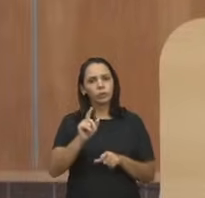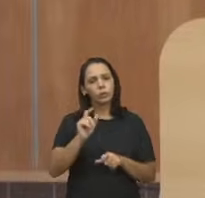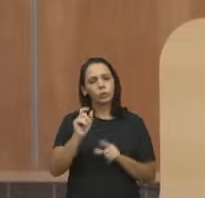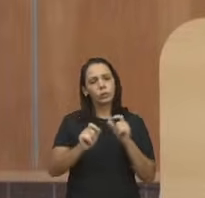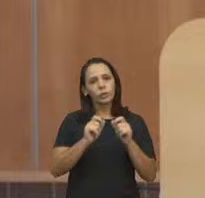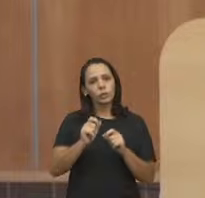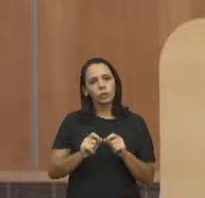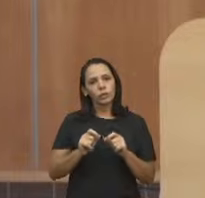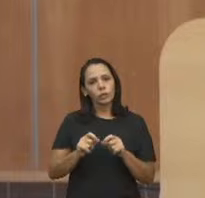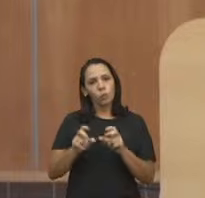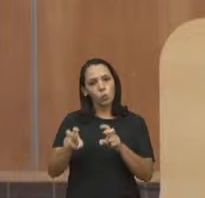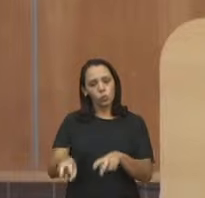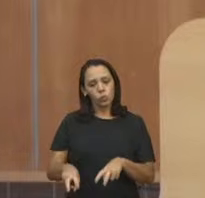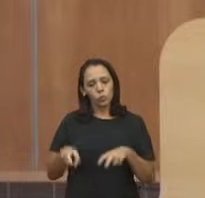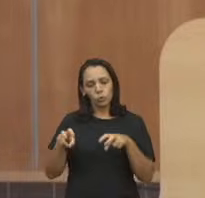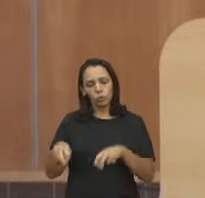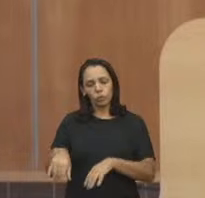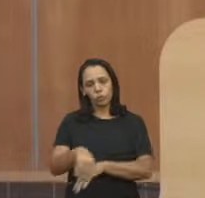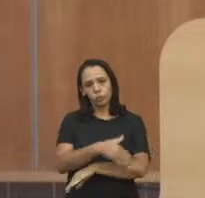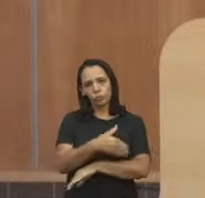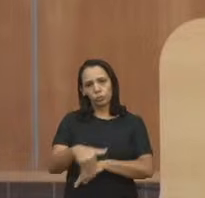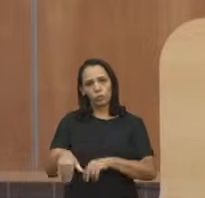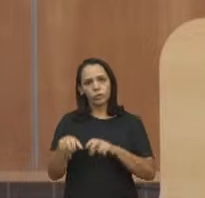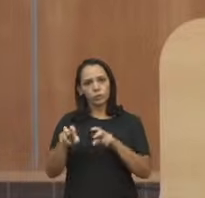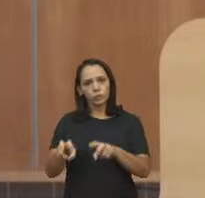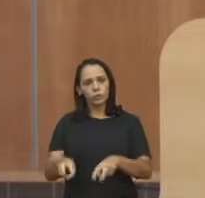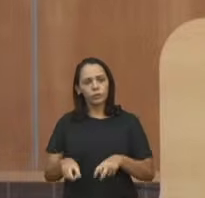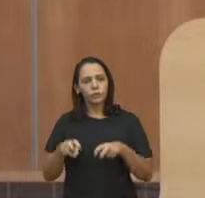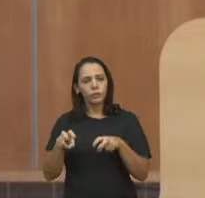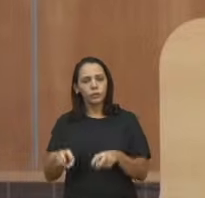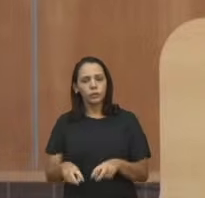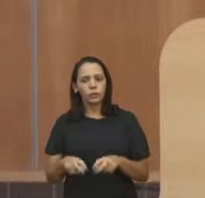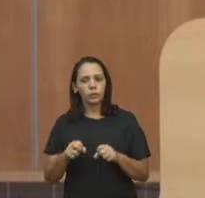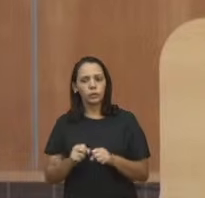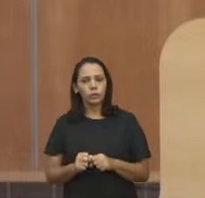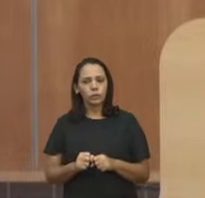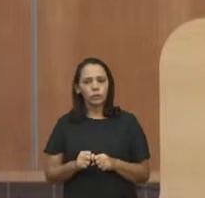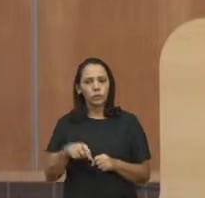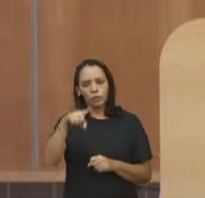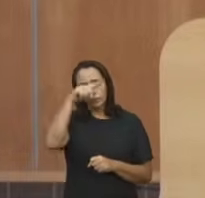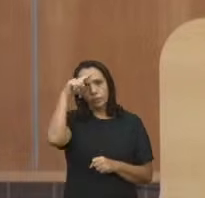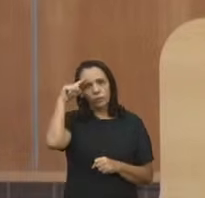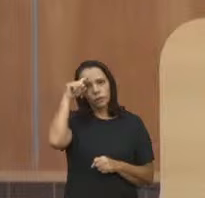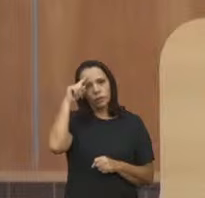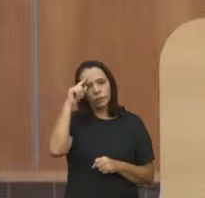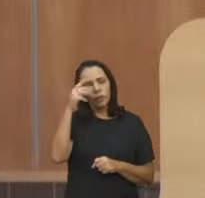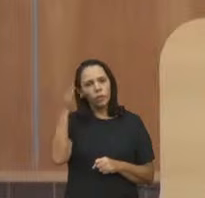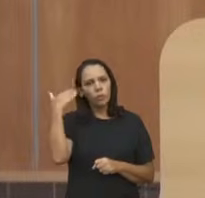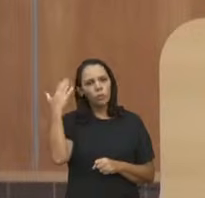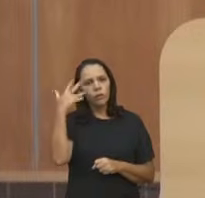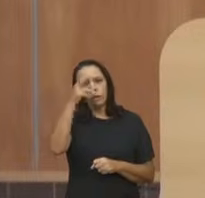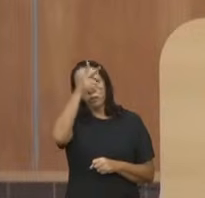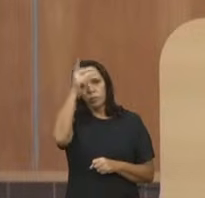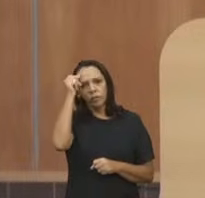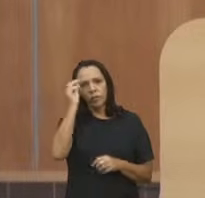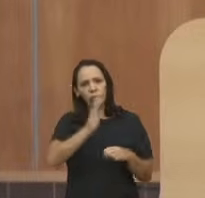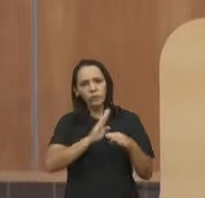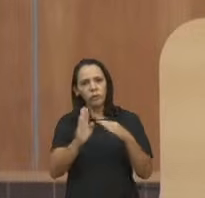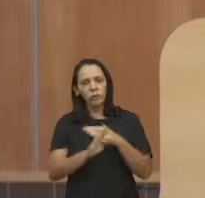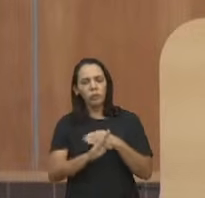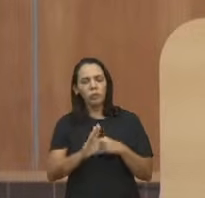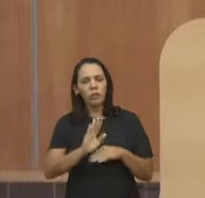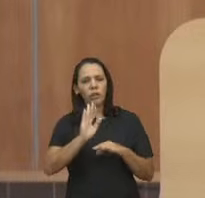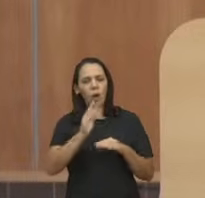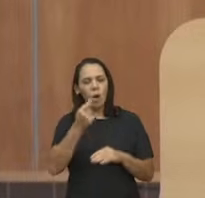zonas rurais, as estradas rurais, Daniel, o senhor que foi prefeito lá, o senhor sentiu na pele o sofrimento